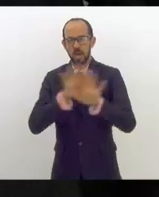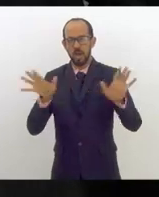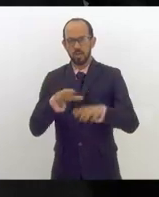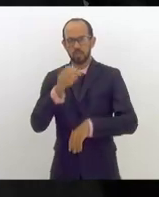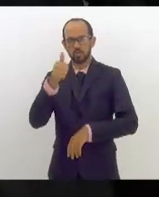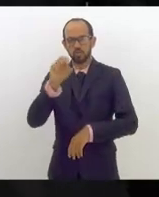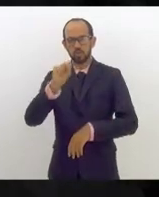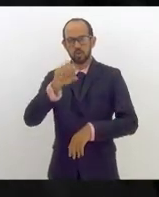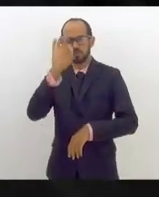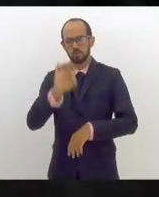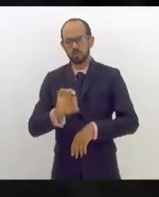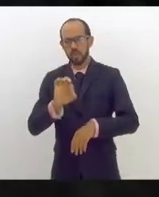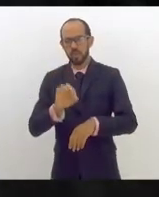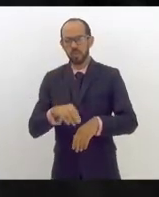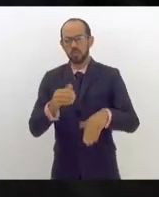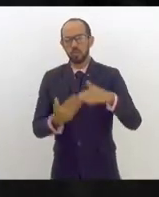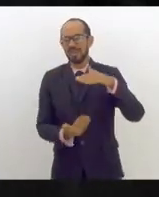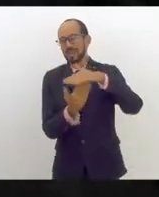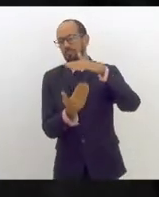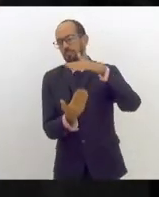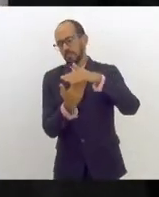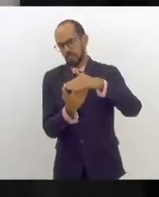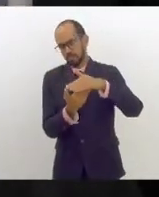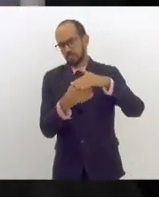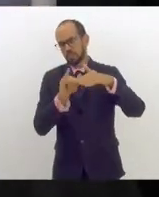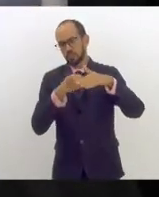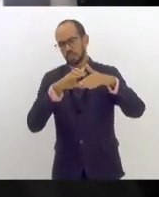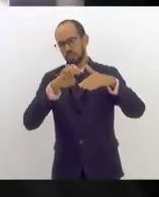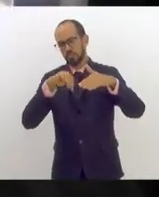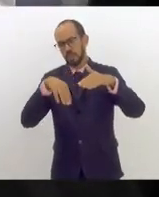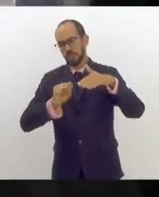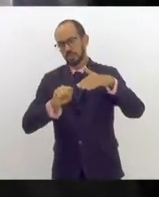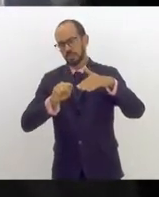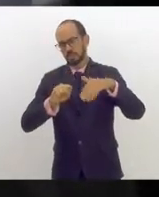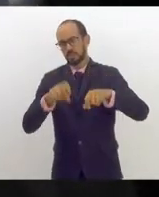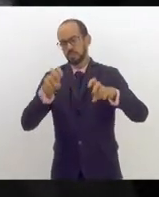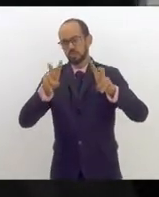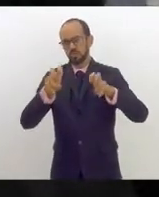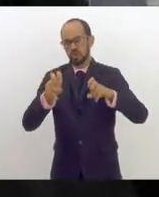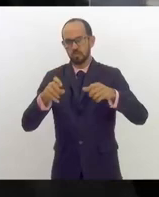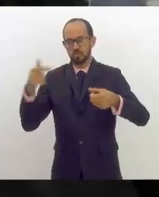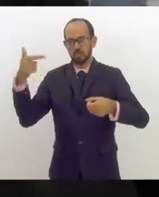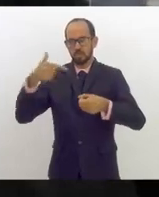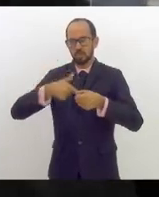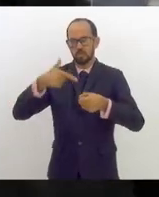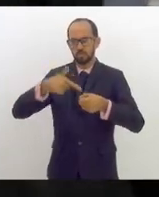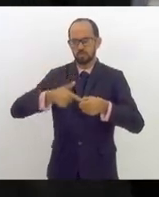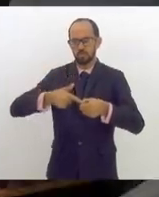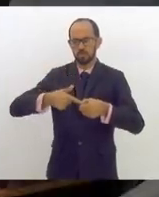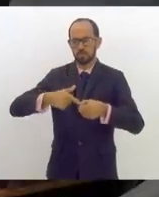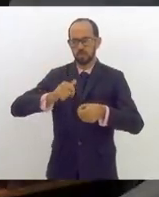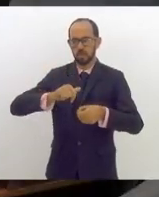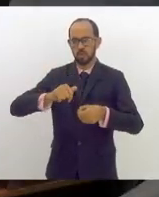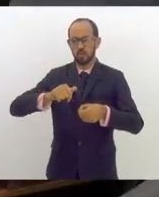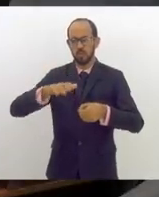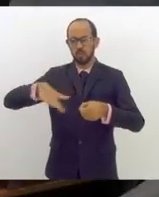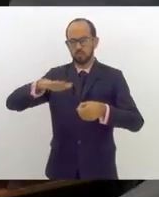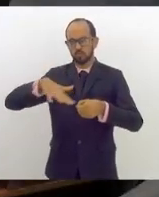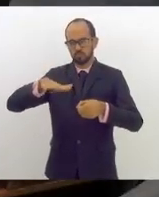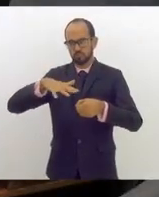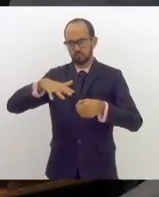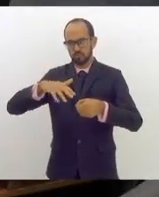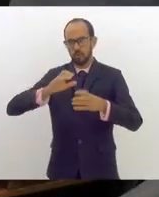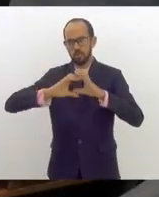de 18% para o ICMS sobre combustível energia comunicação